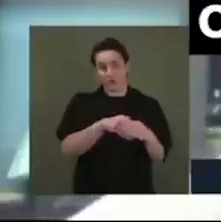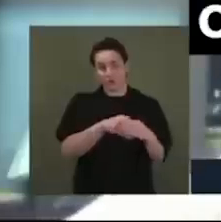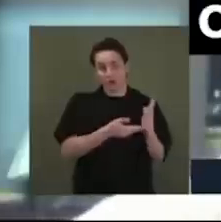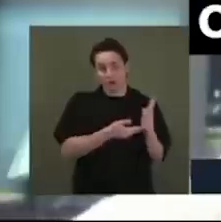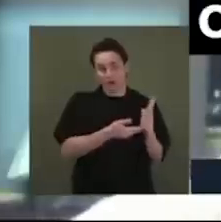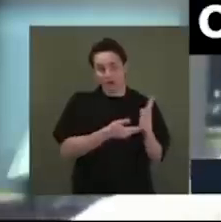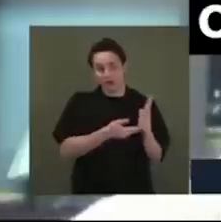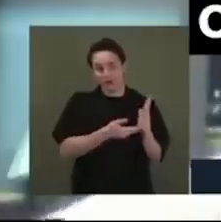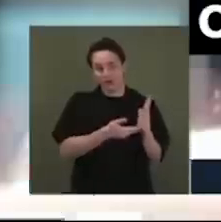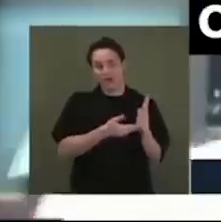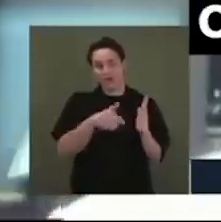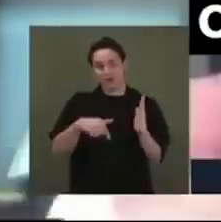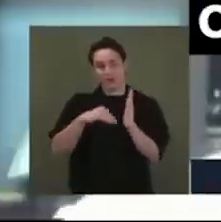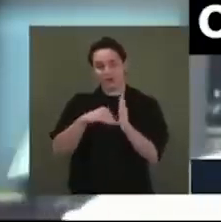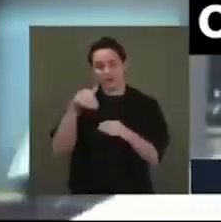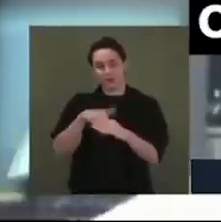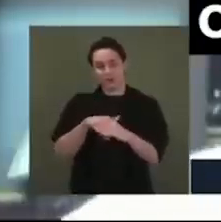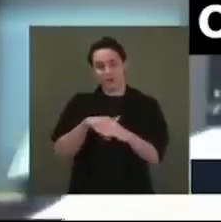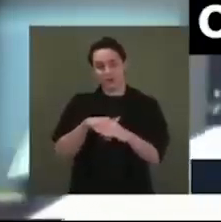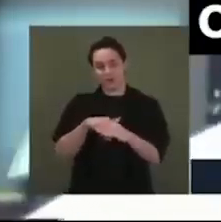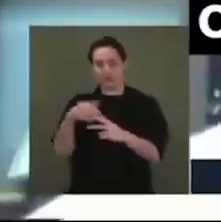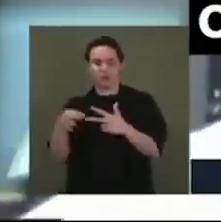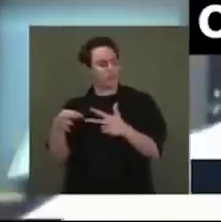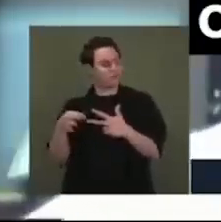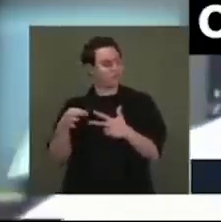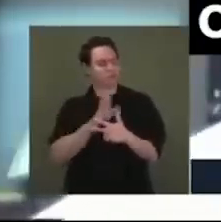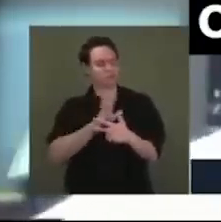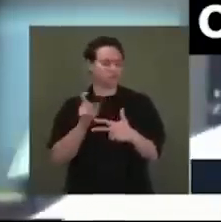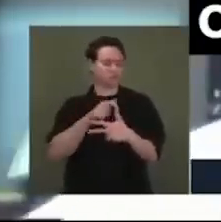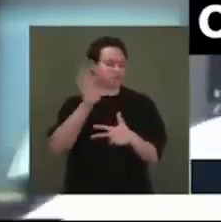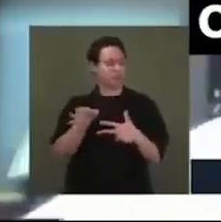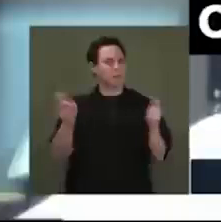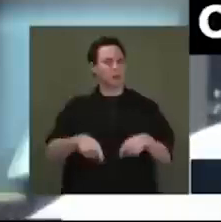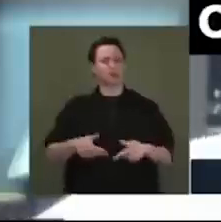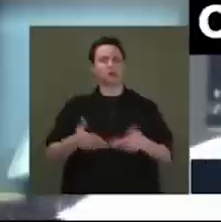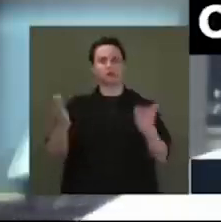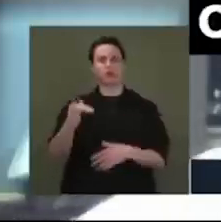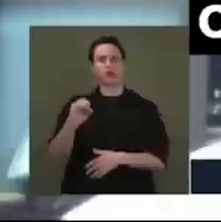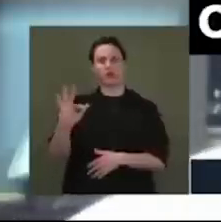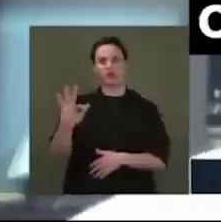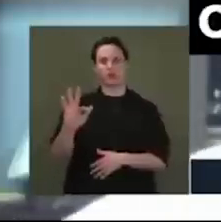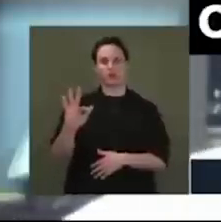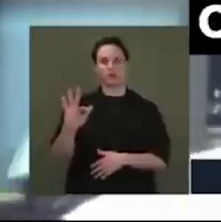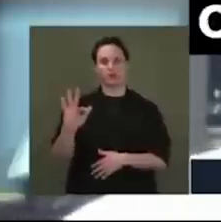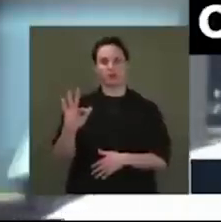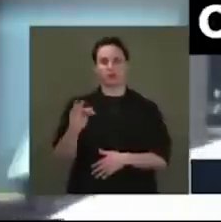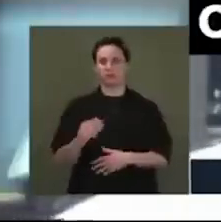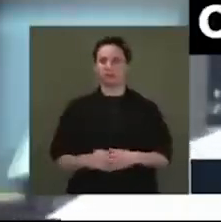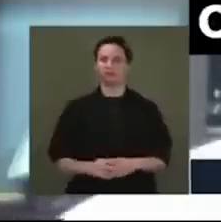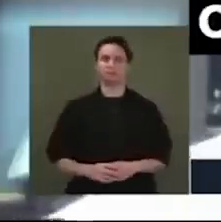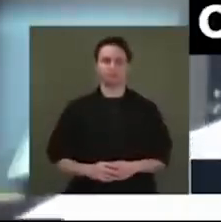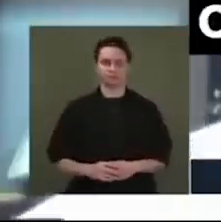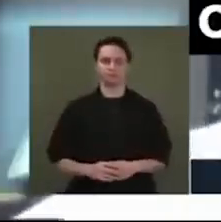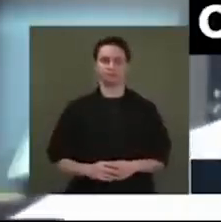unanimidade aqui decidiu a respeito do projeto de decreto legislativo sobre o IOF, com o inteiro empenho